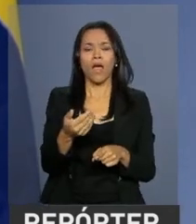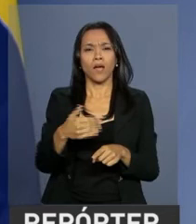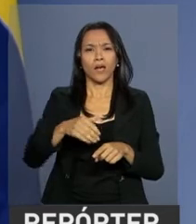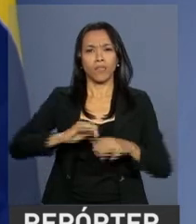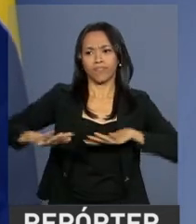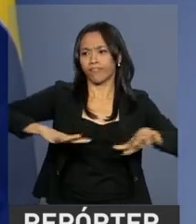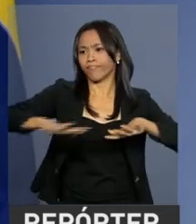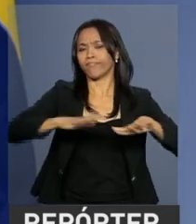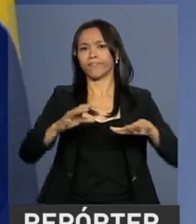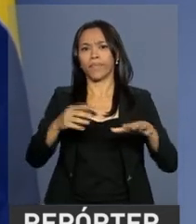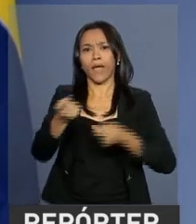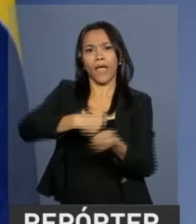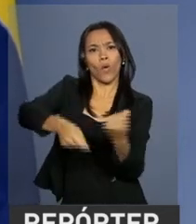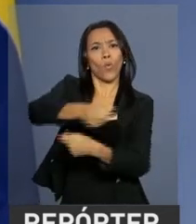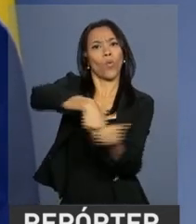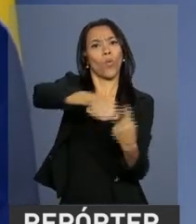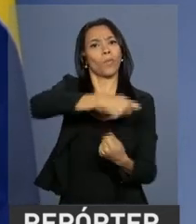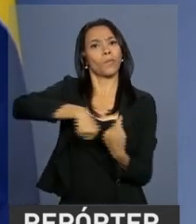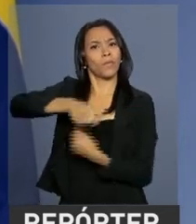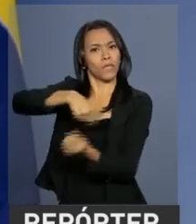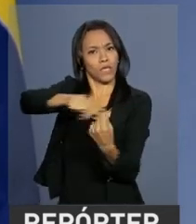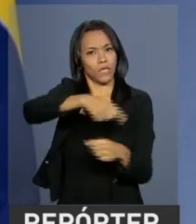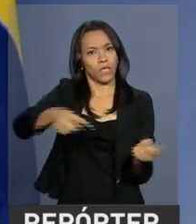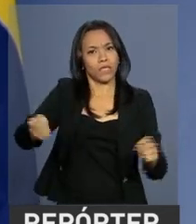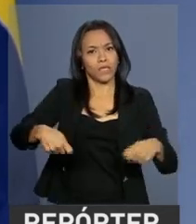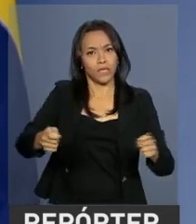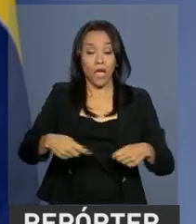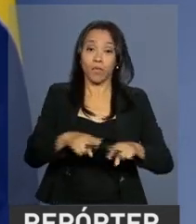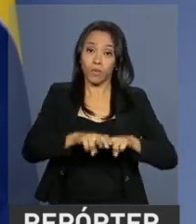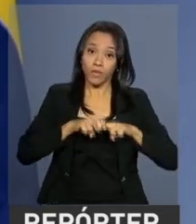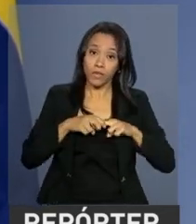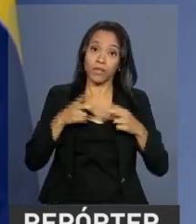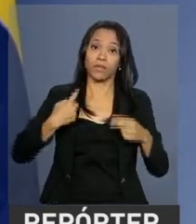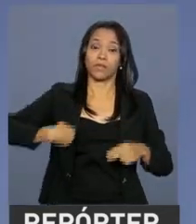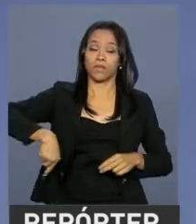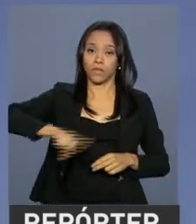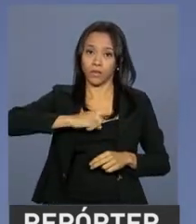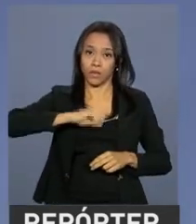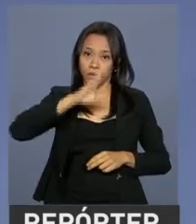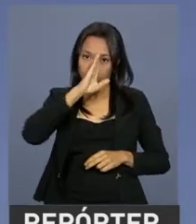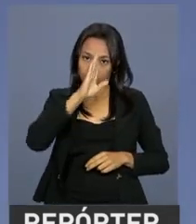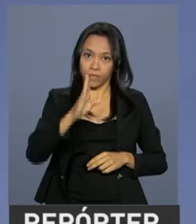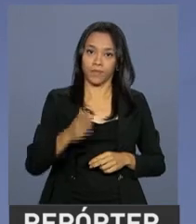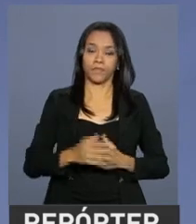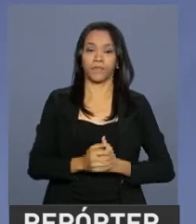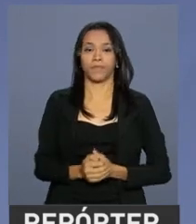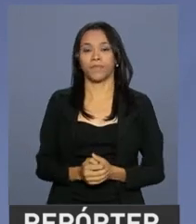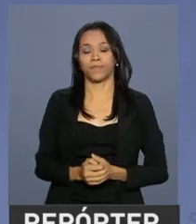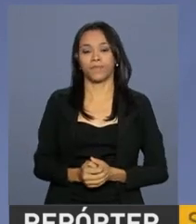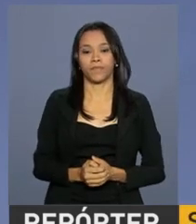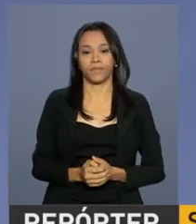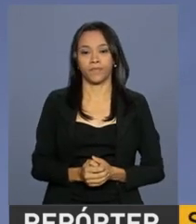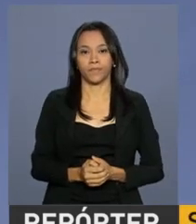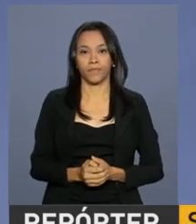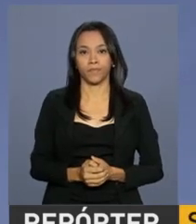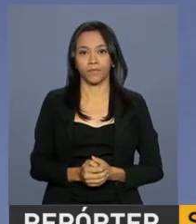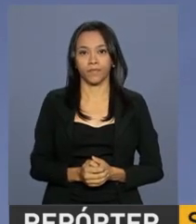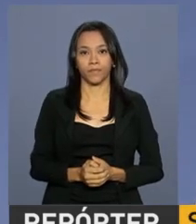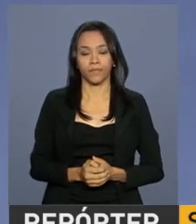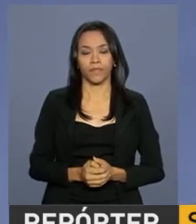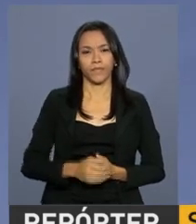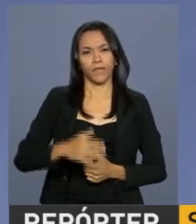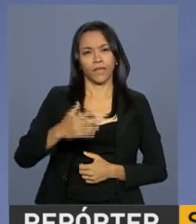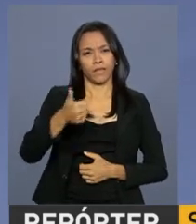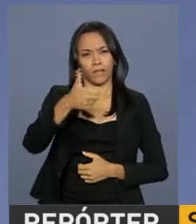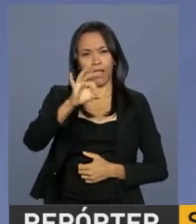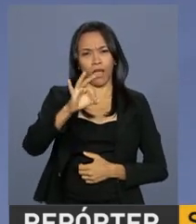comércio inclusive da projeção para fora daí a prioridade que nós temos dado déca adi sonham daqui a